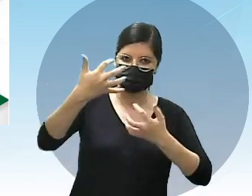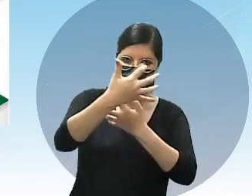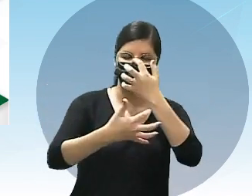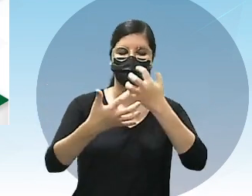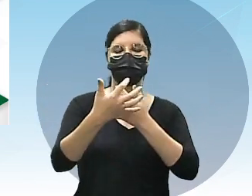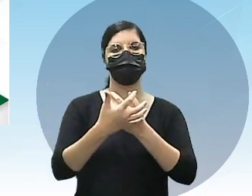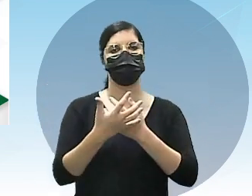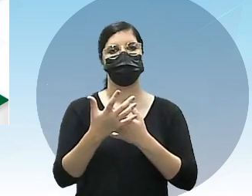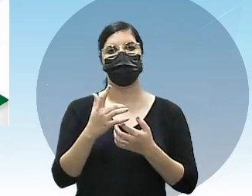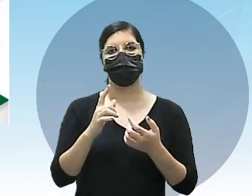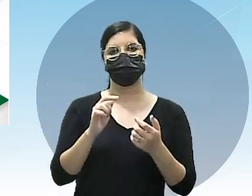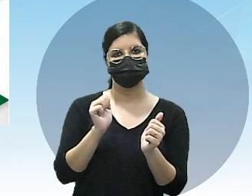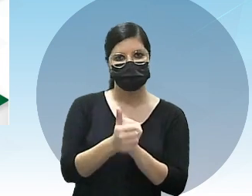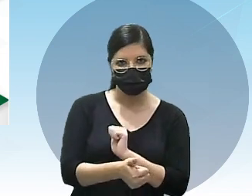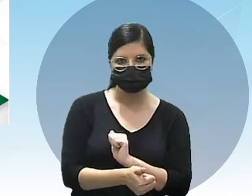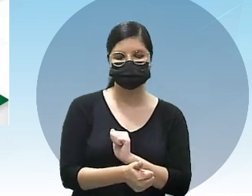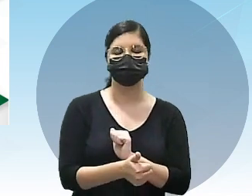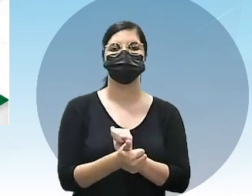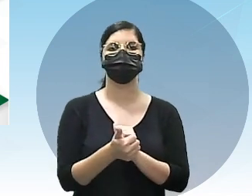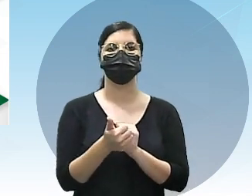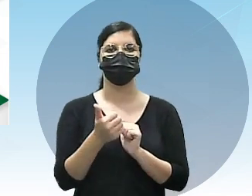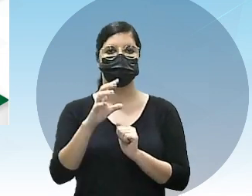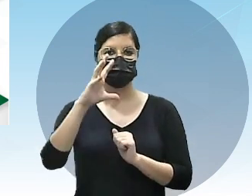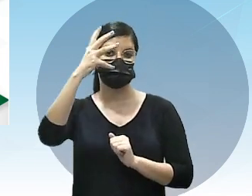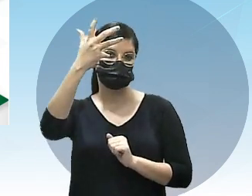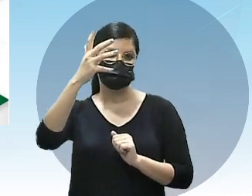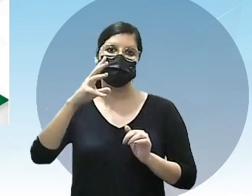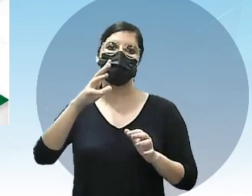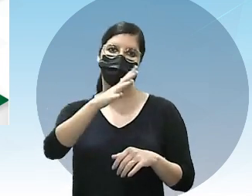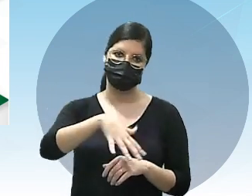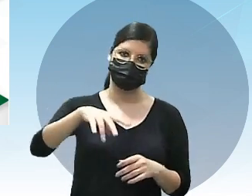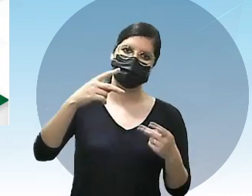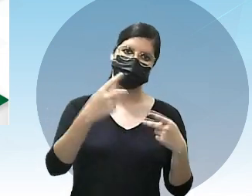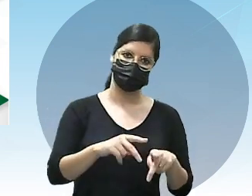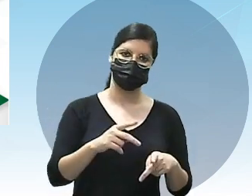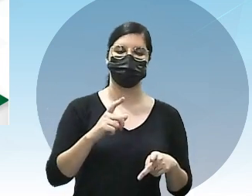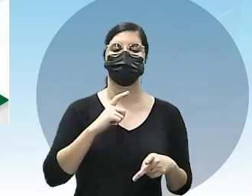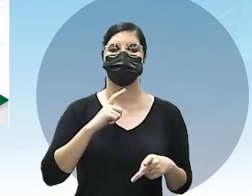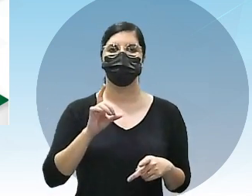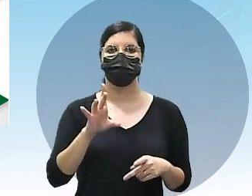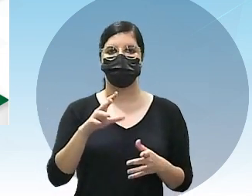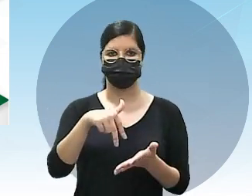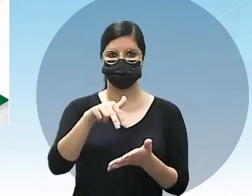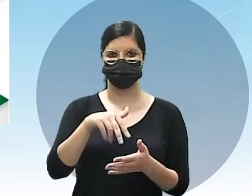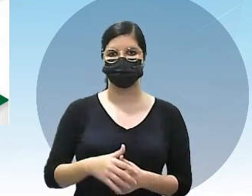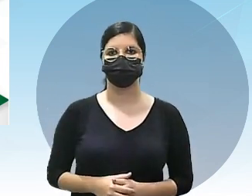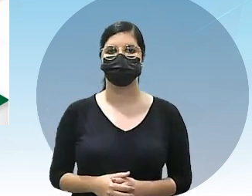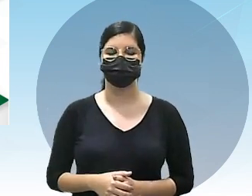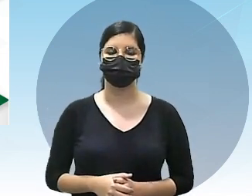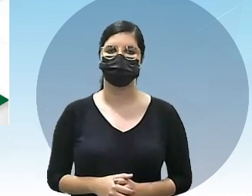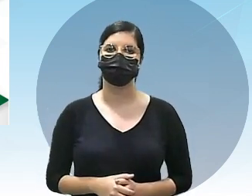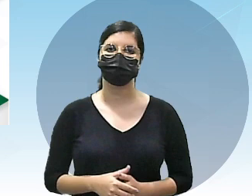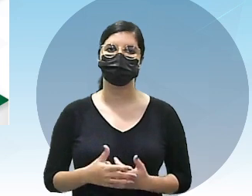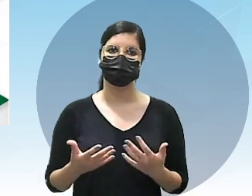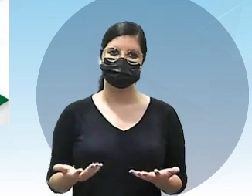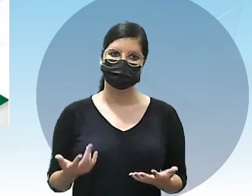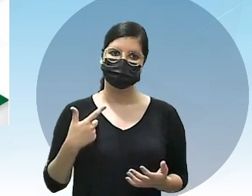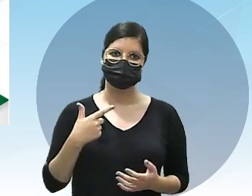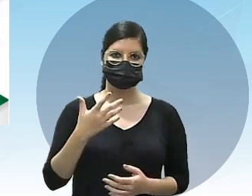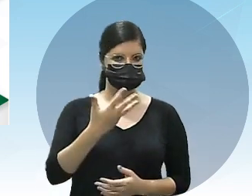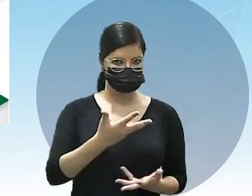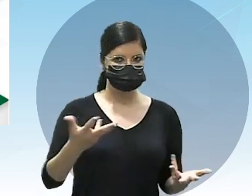mistura até esportes né coisas que acontecendo no esporte dentro de um elemento só que a dança né e assim